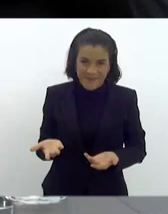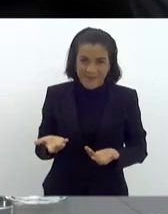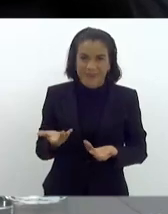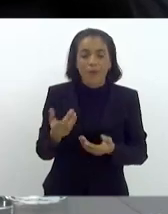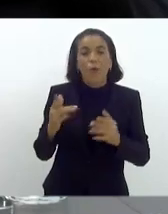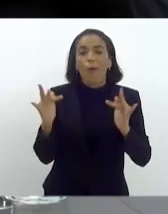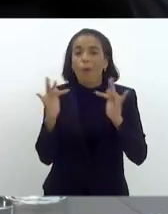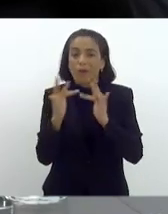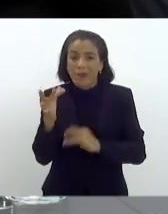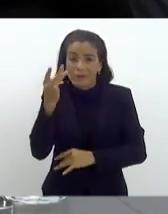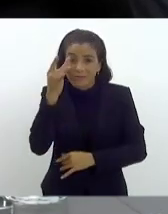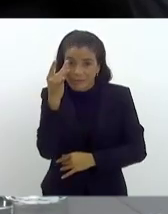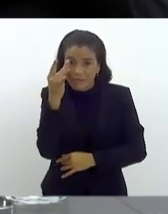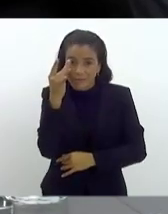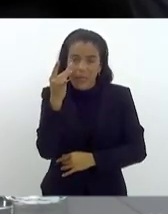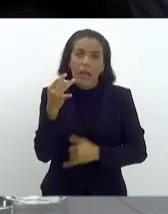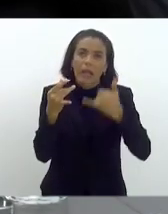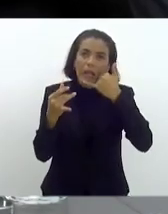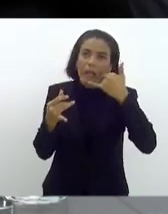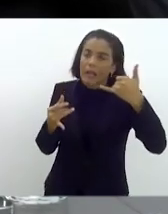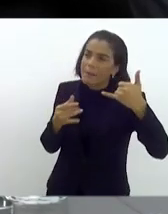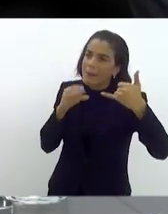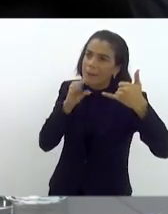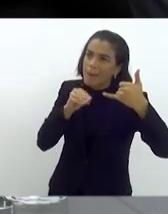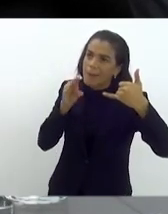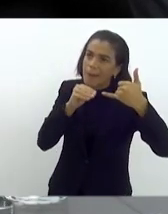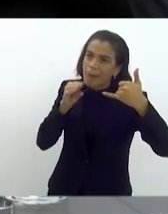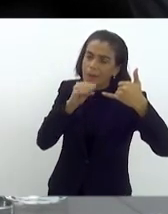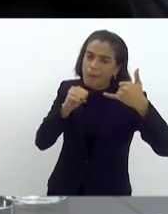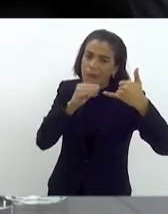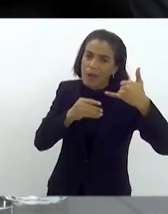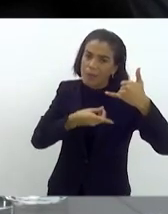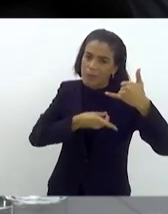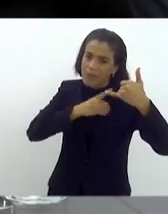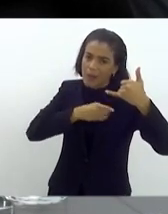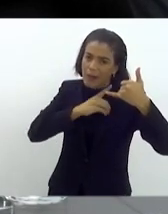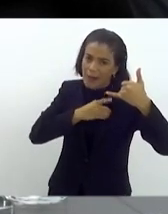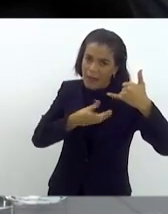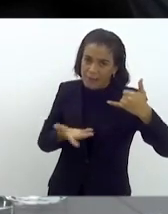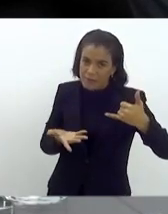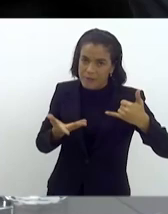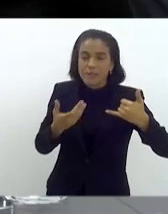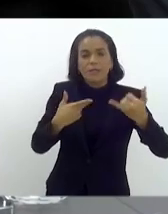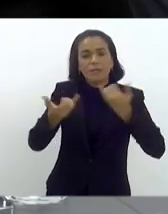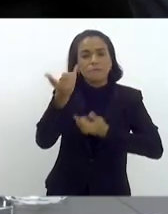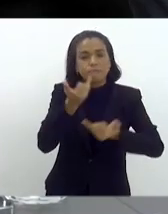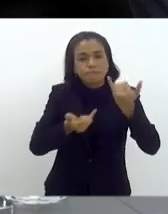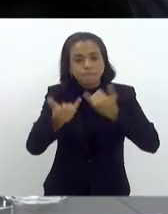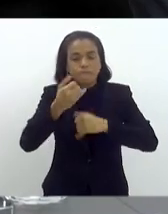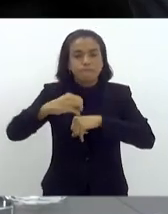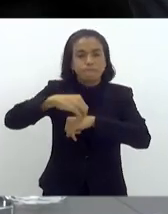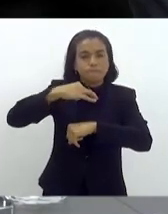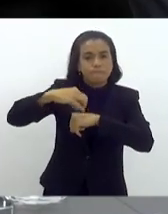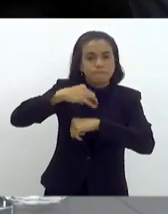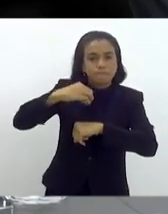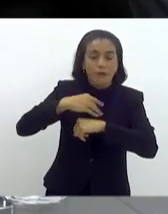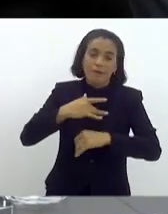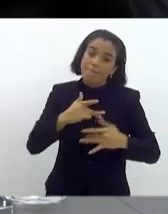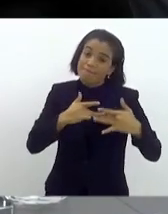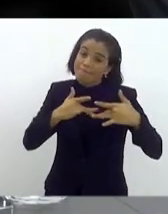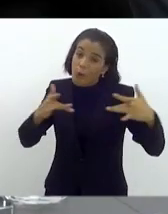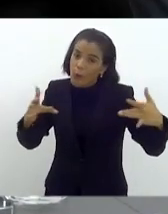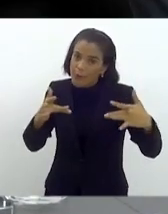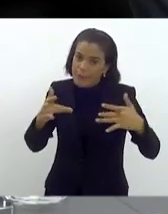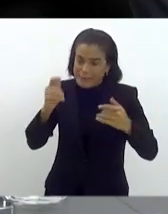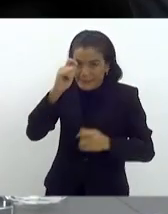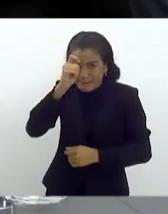dados por um contato pessoal que a gente liga para algum delegado de outra localidade que faz né essa cortesia esse